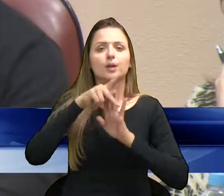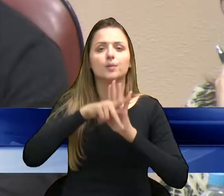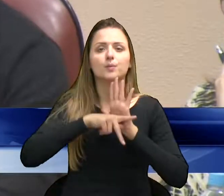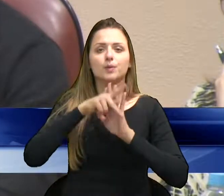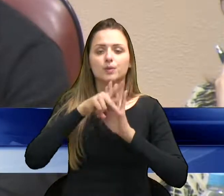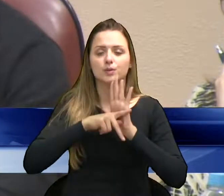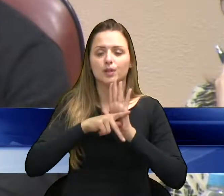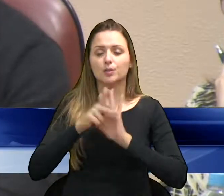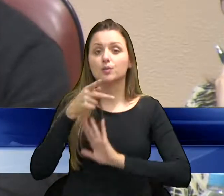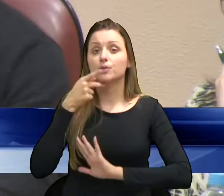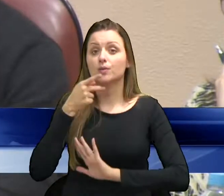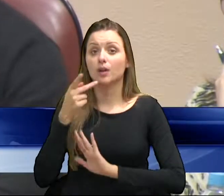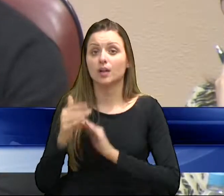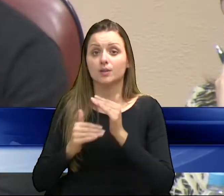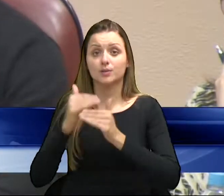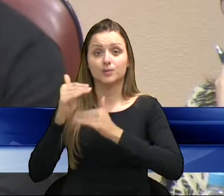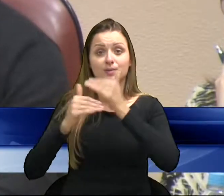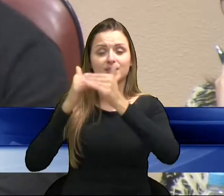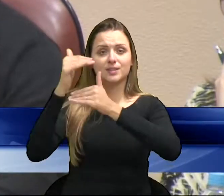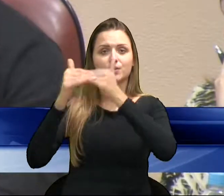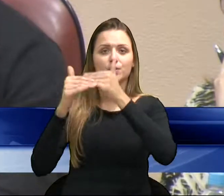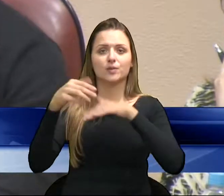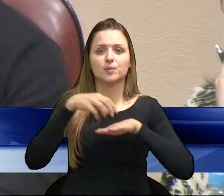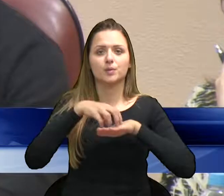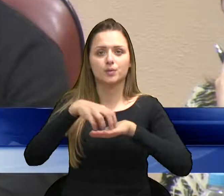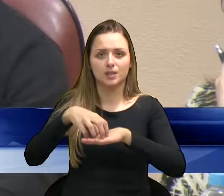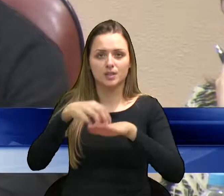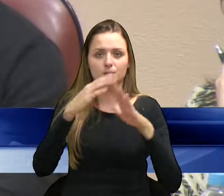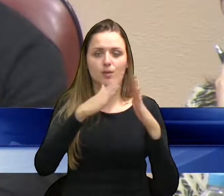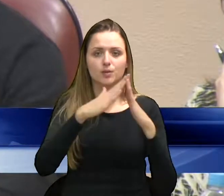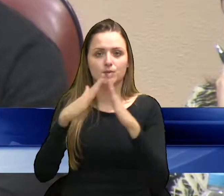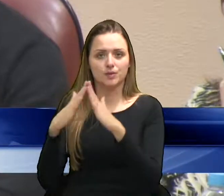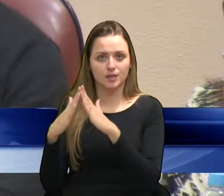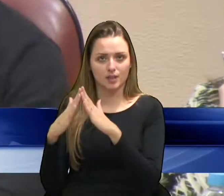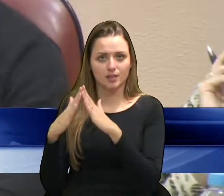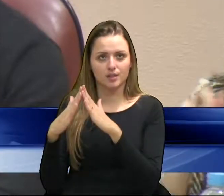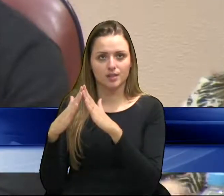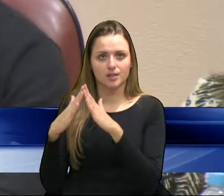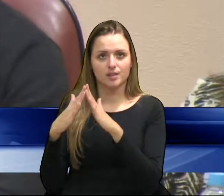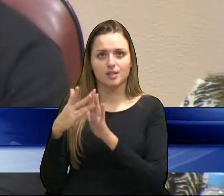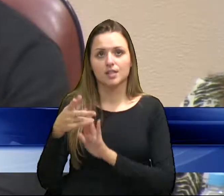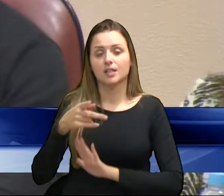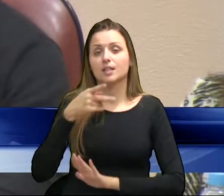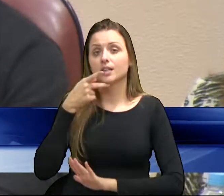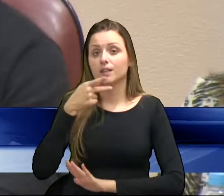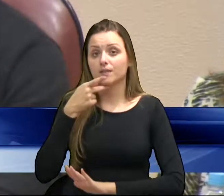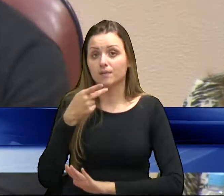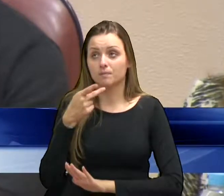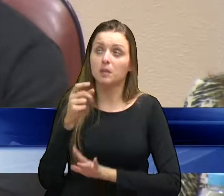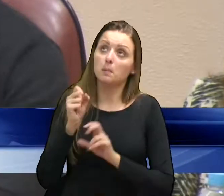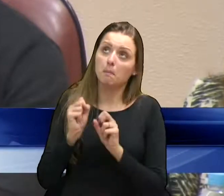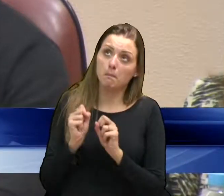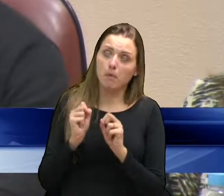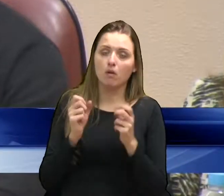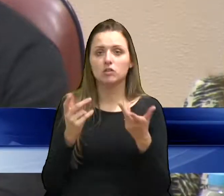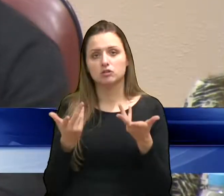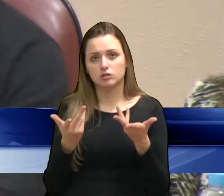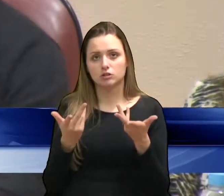afeta o desenvolvimento urbano, transporte e habitação que possam impactar na vida dos